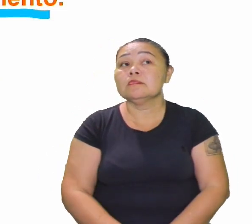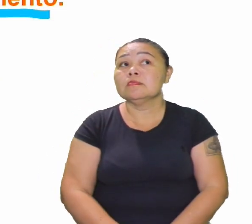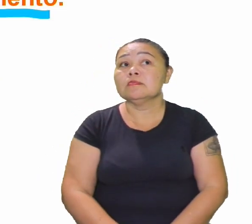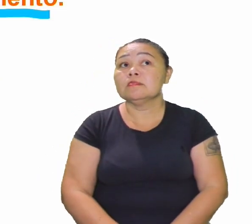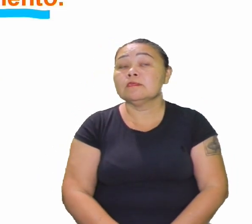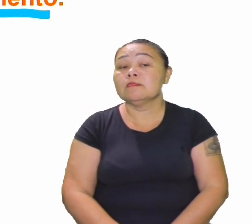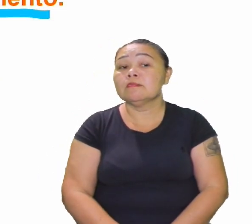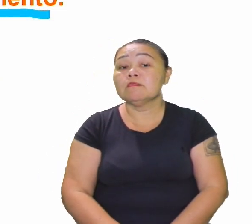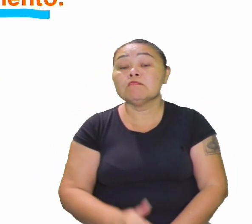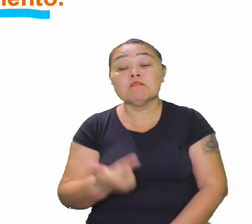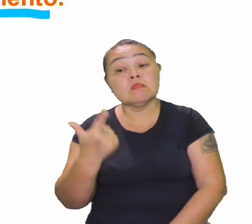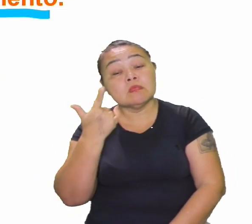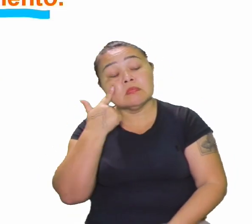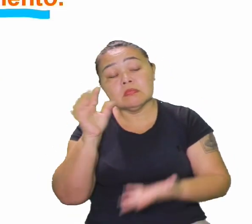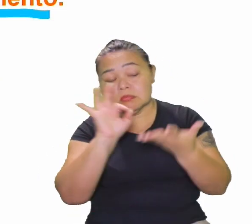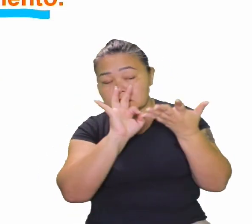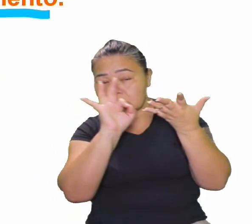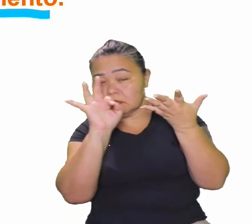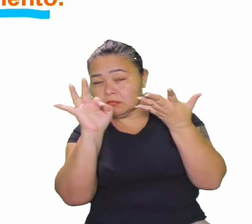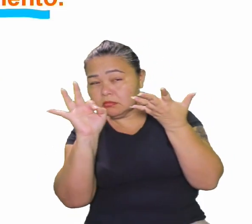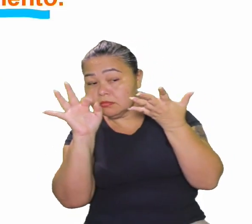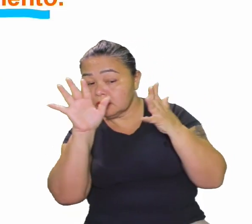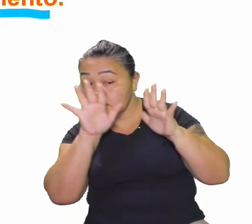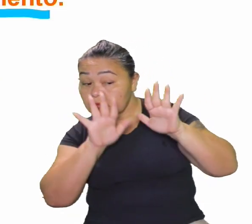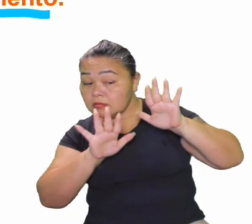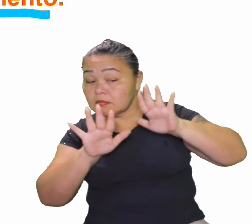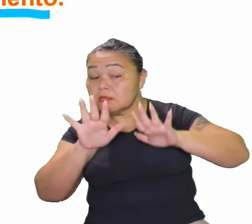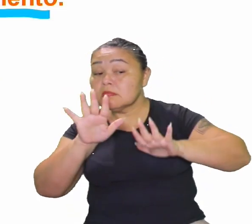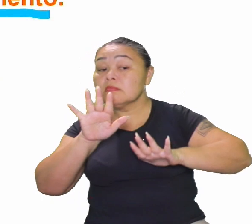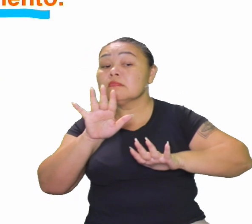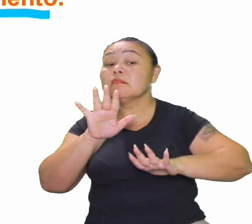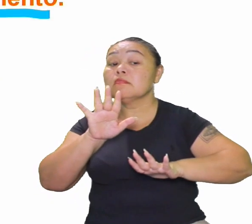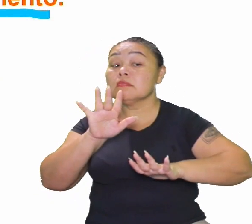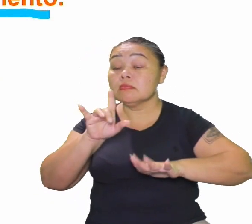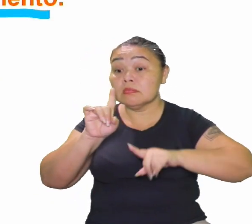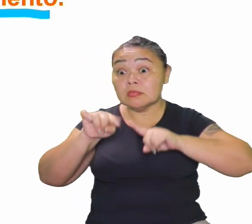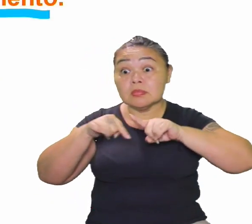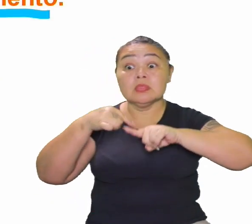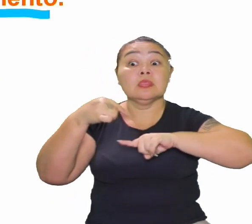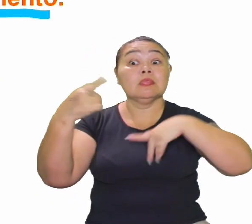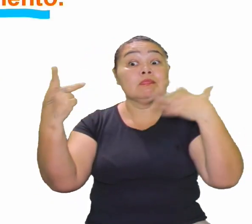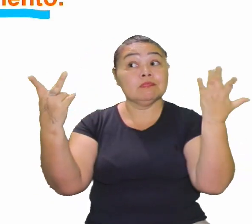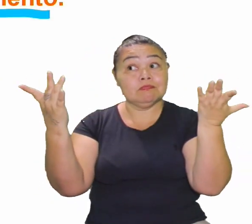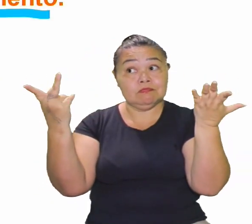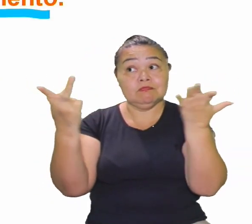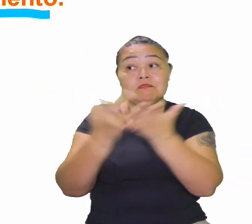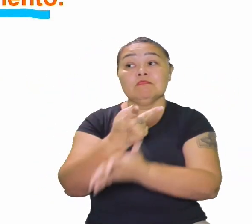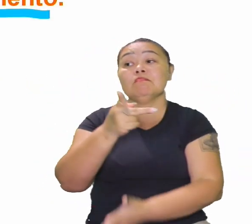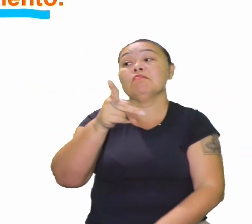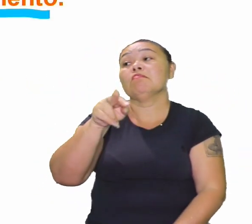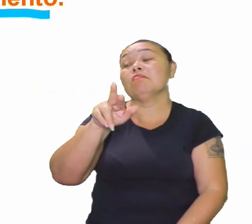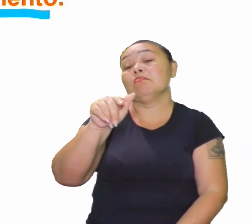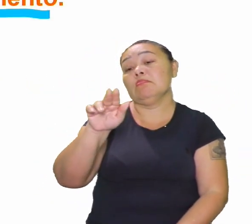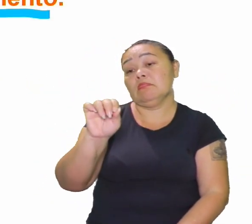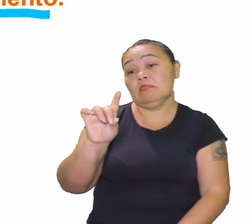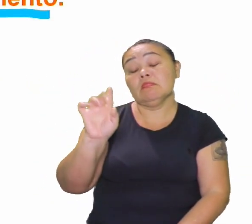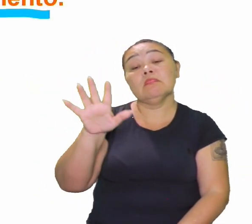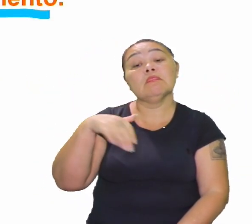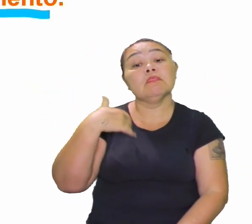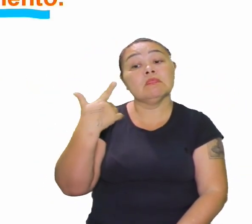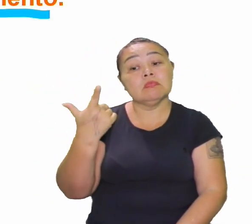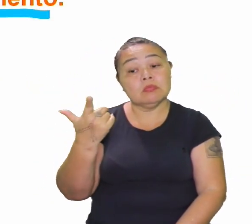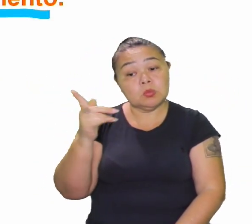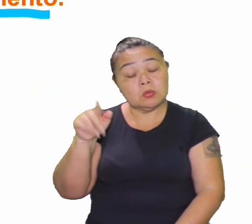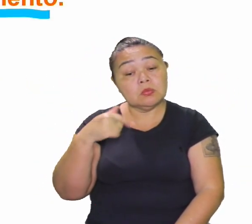se você não fez essa observação cautelosa, e aí se tornou uma praga, aí sim você vai ter que vir com uma intervenção mais